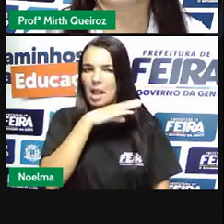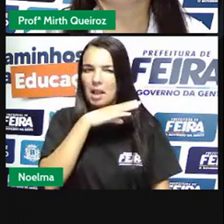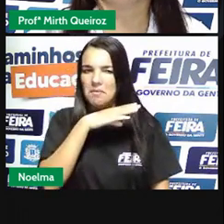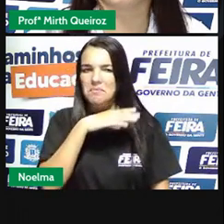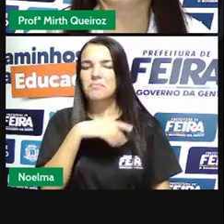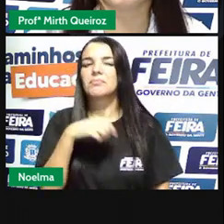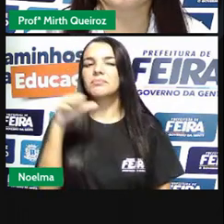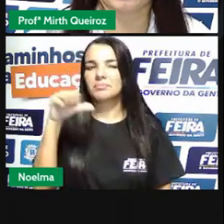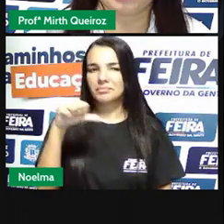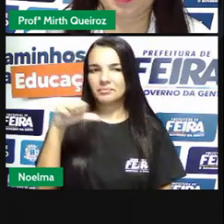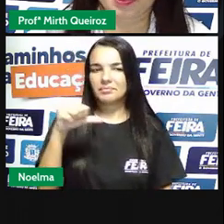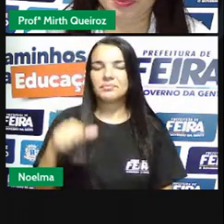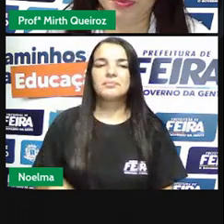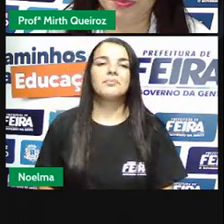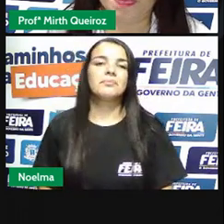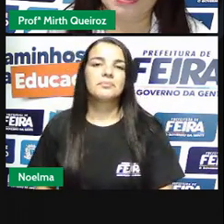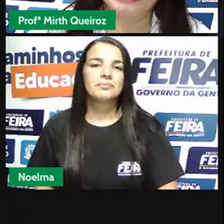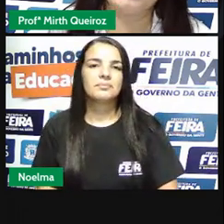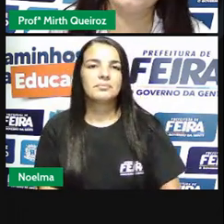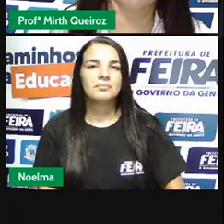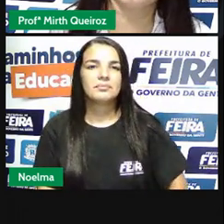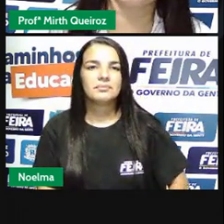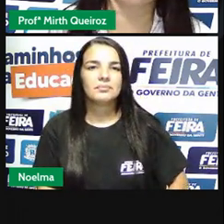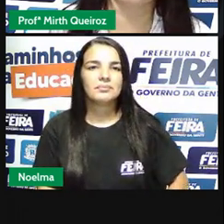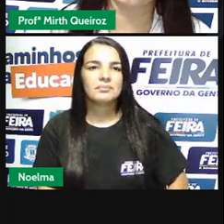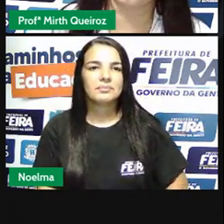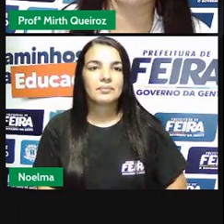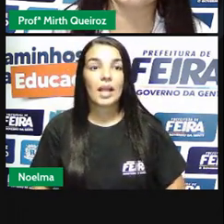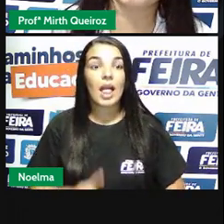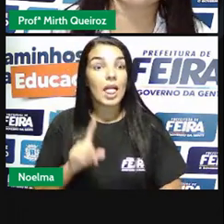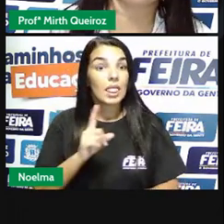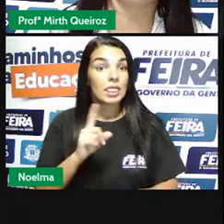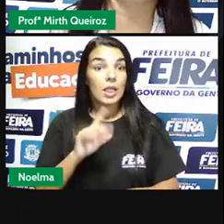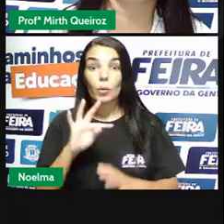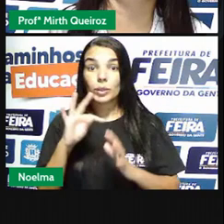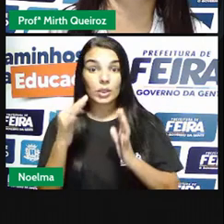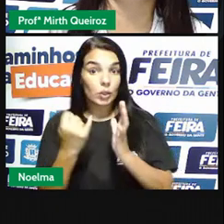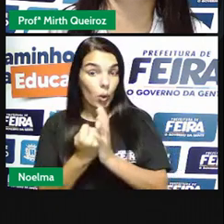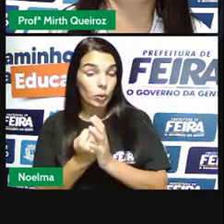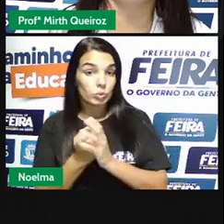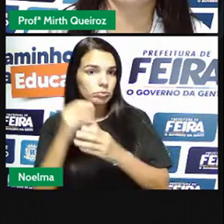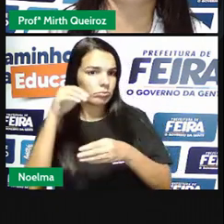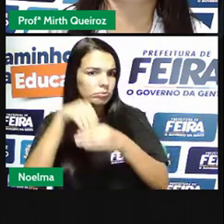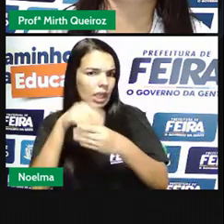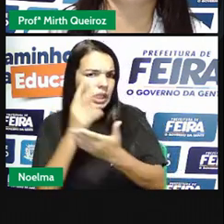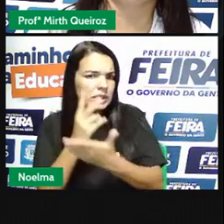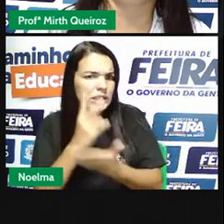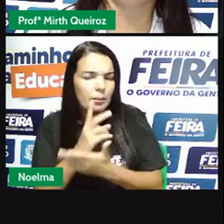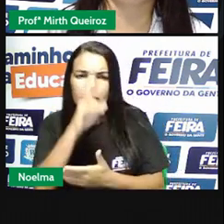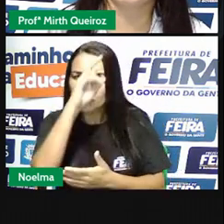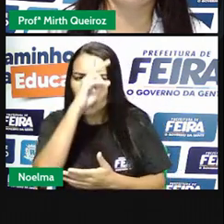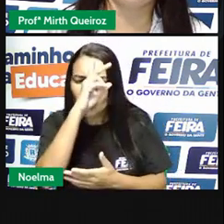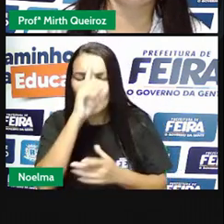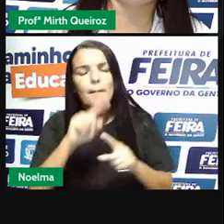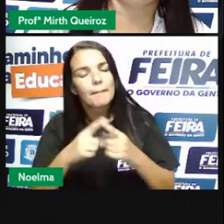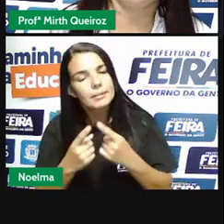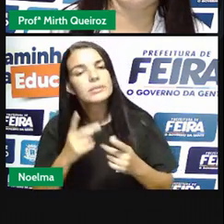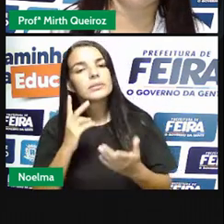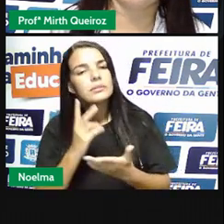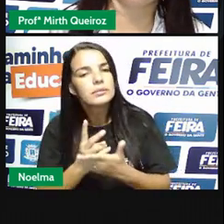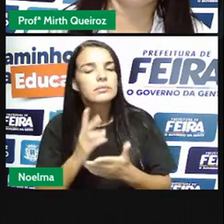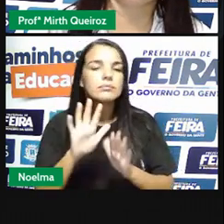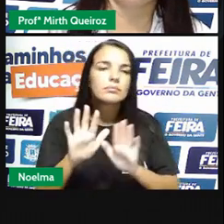é o chamado falso herói e não tem todos esses aqui em um único ponto de cada mas